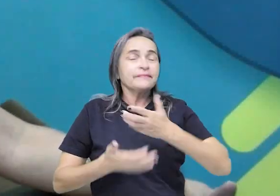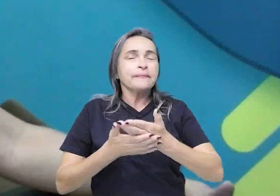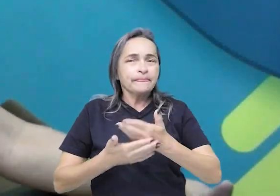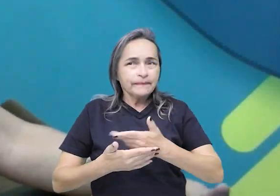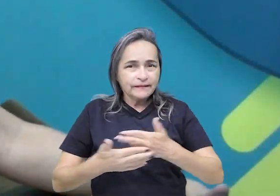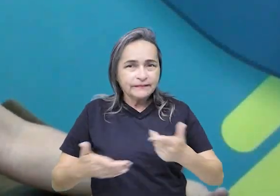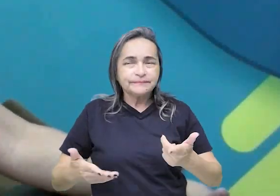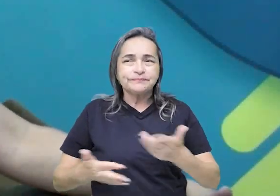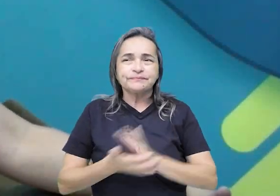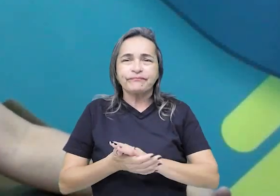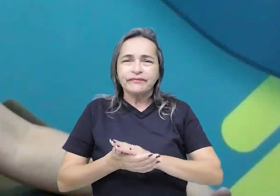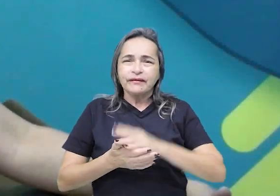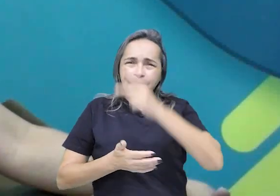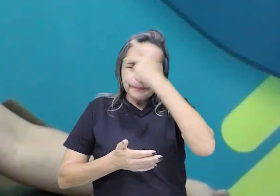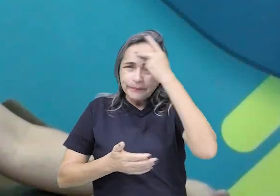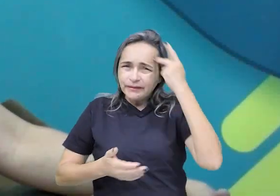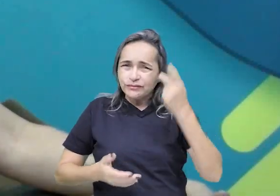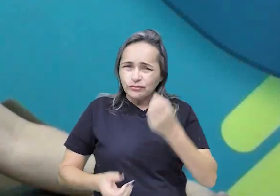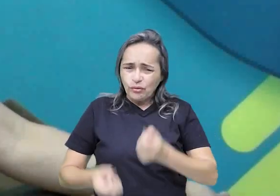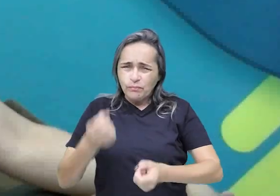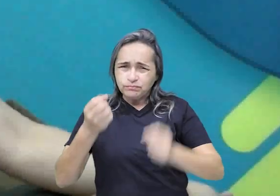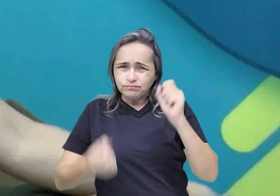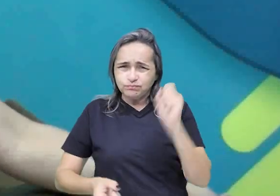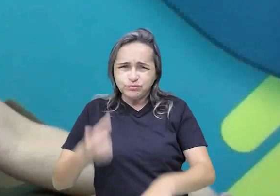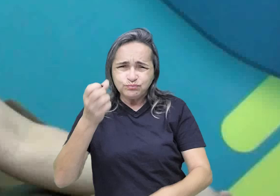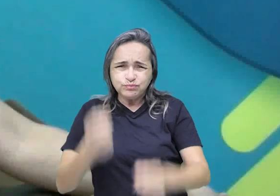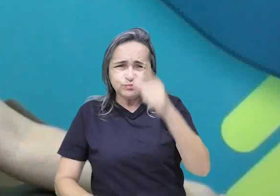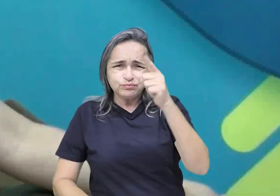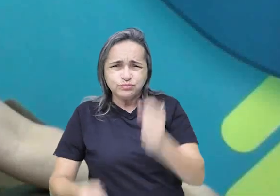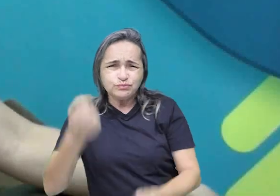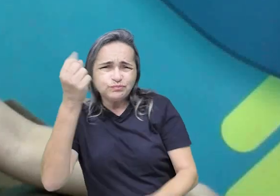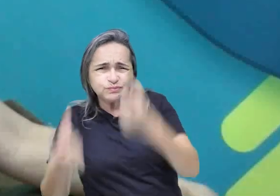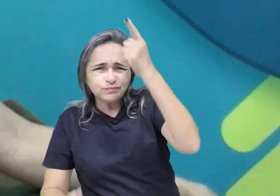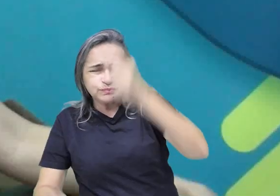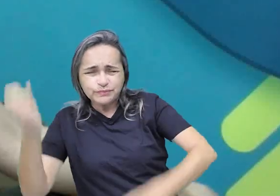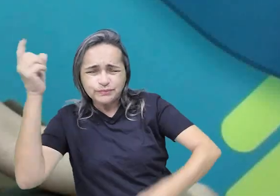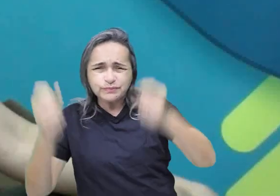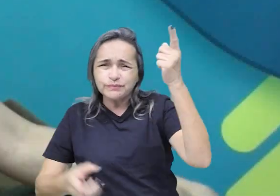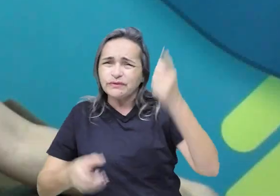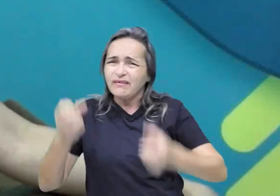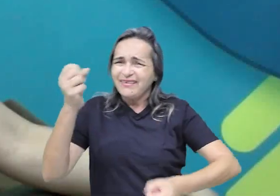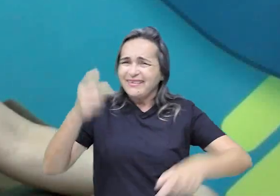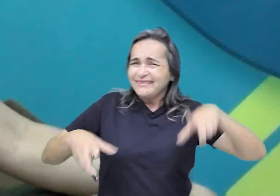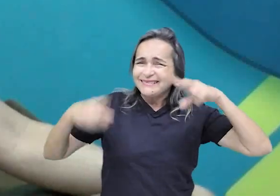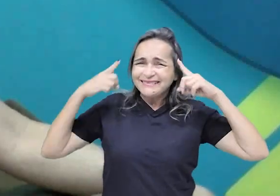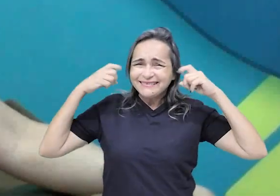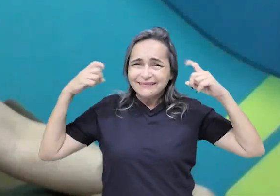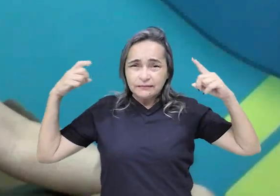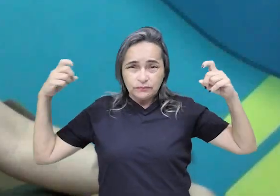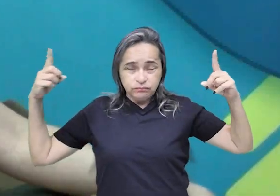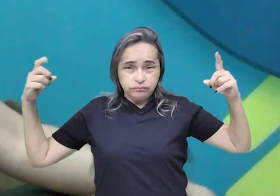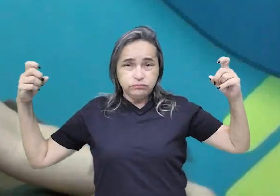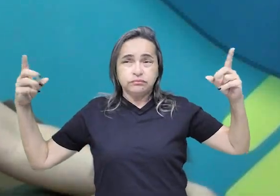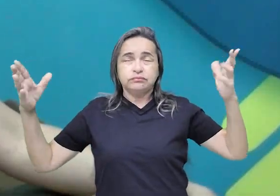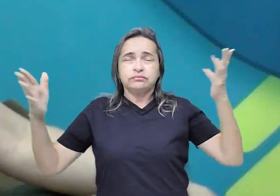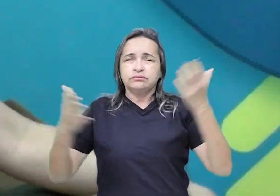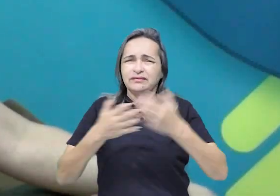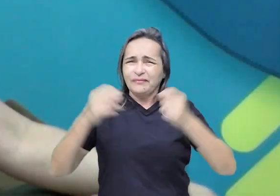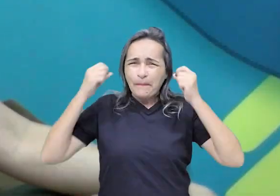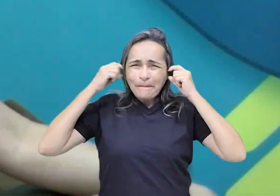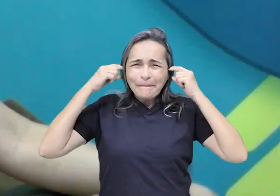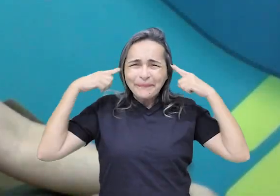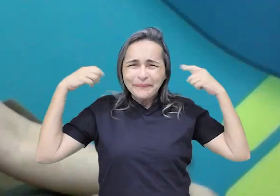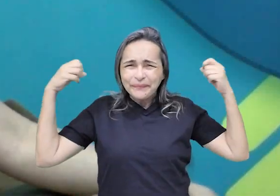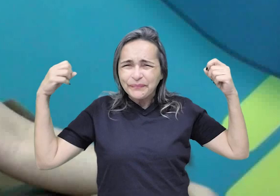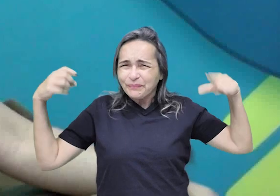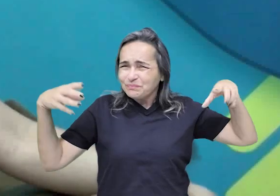que as pessoas começaram a soltar bombas, né? E as bombas trazem um impacto tão